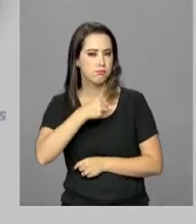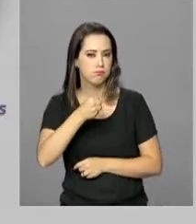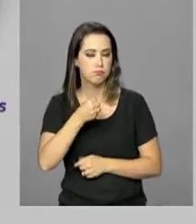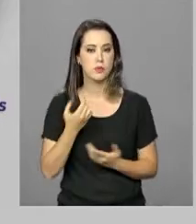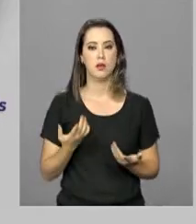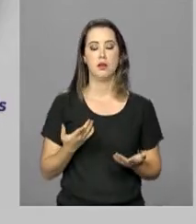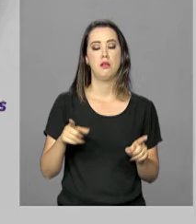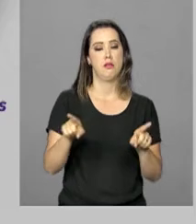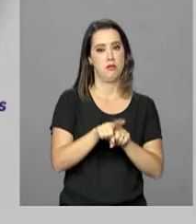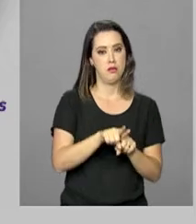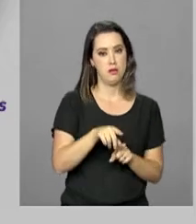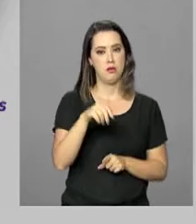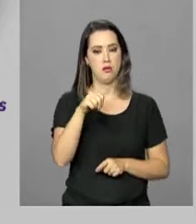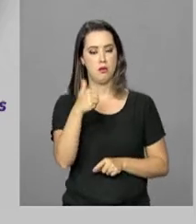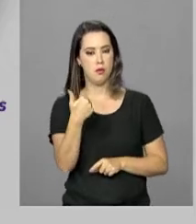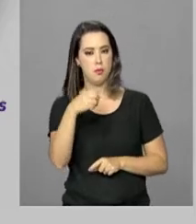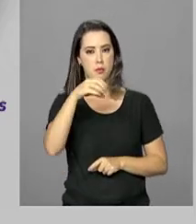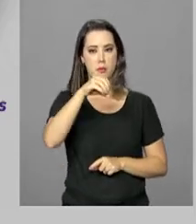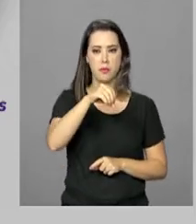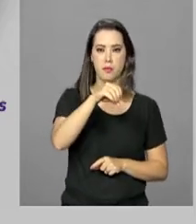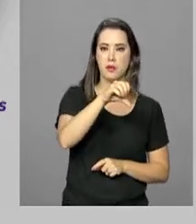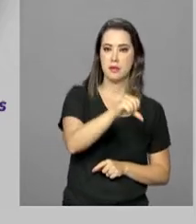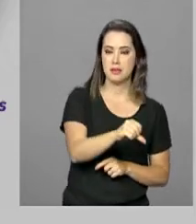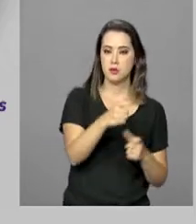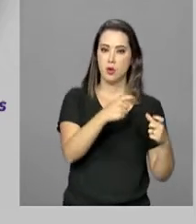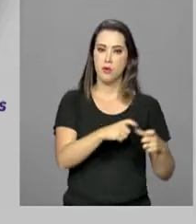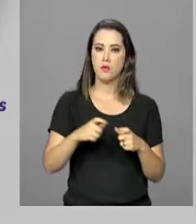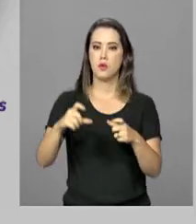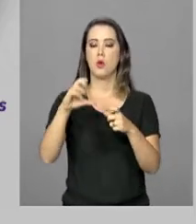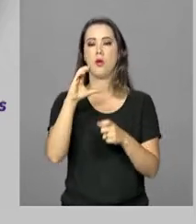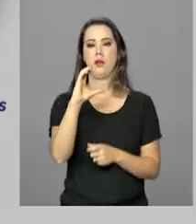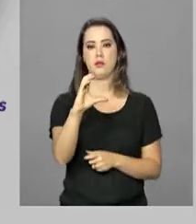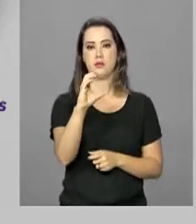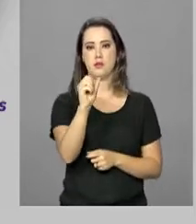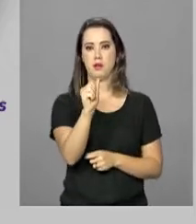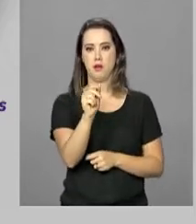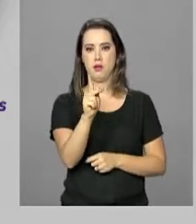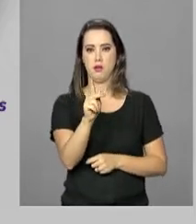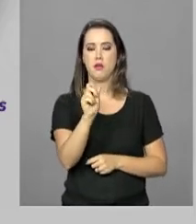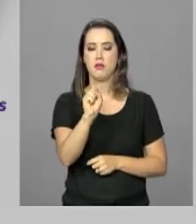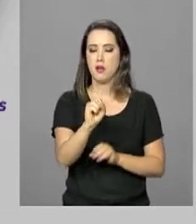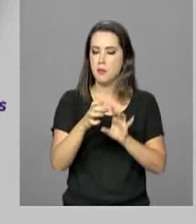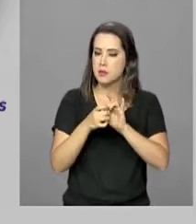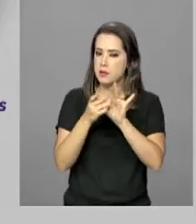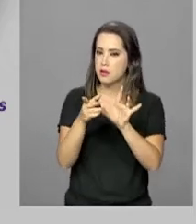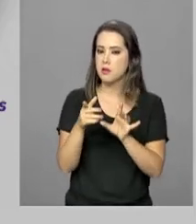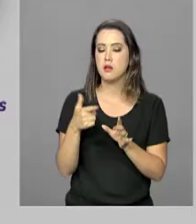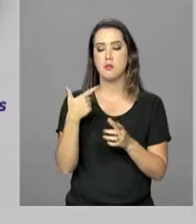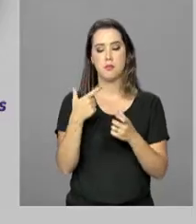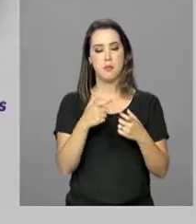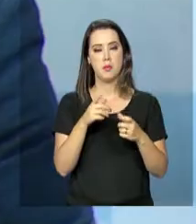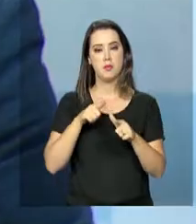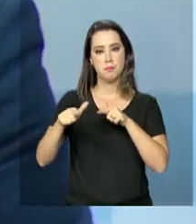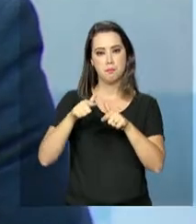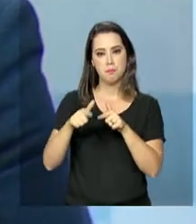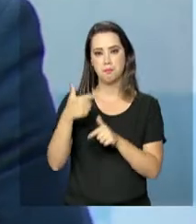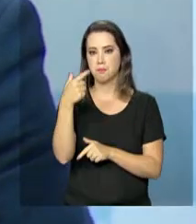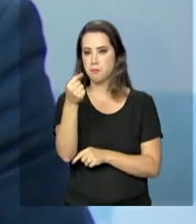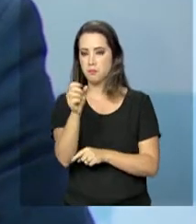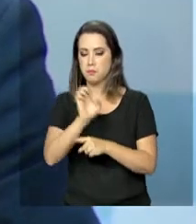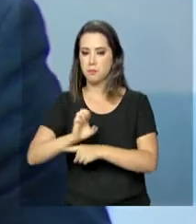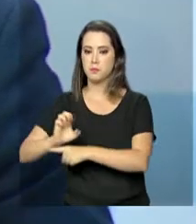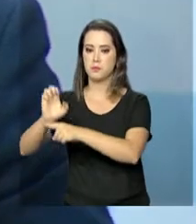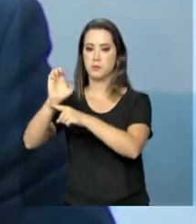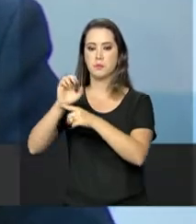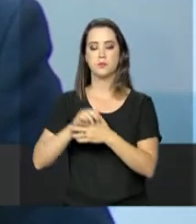disso 109 centro de atenção psicossocial os capins foram habilitados em 20 estados a ministra da saúde